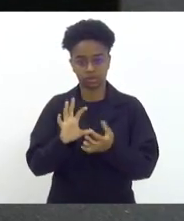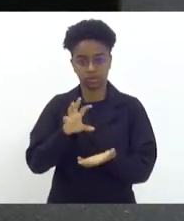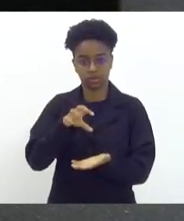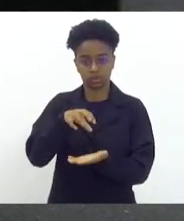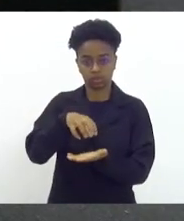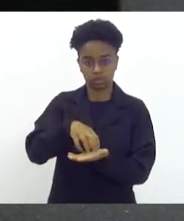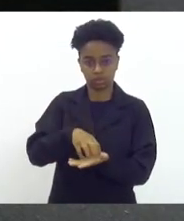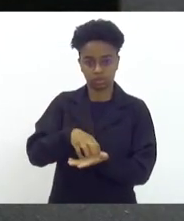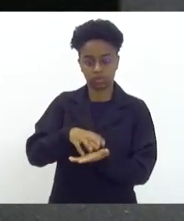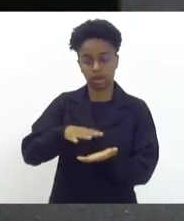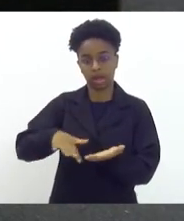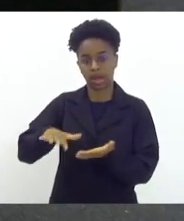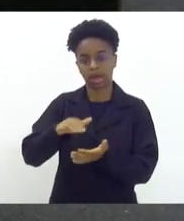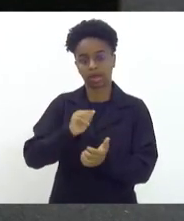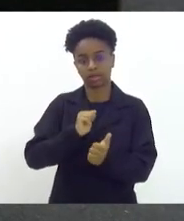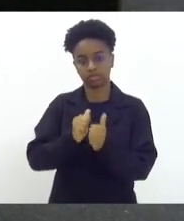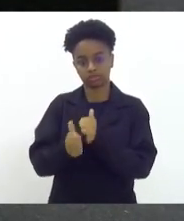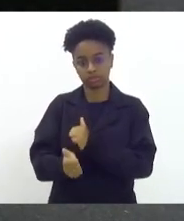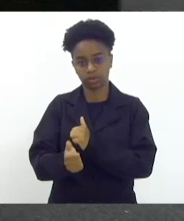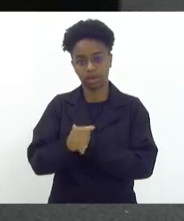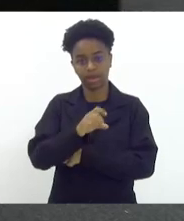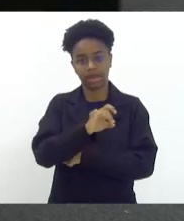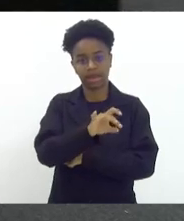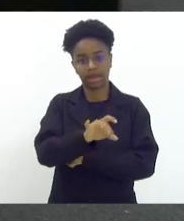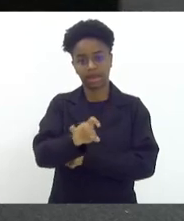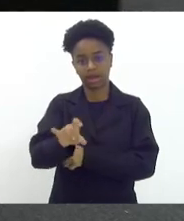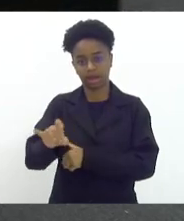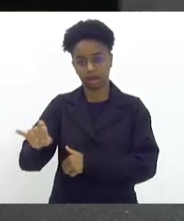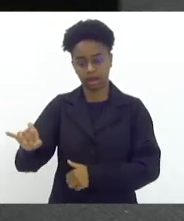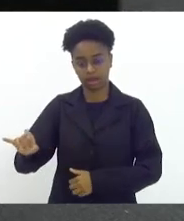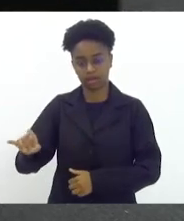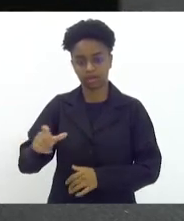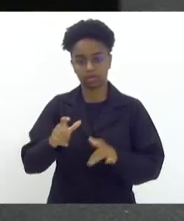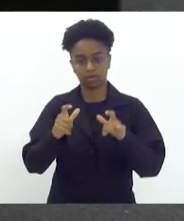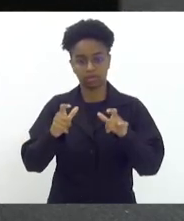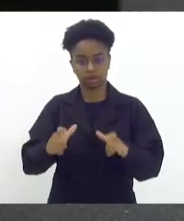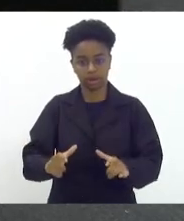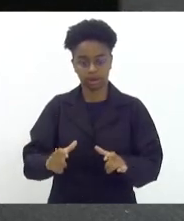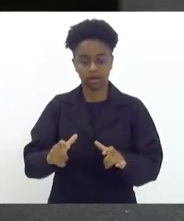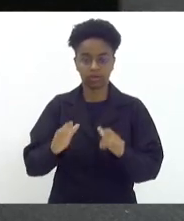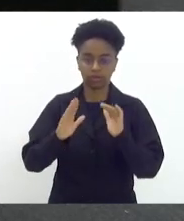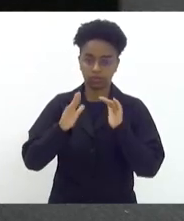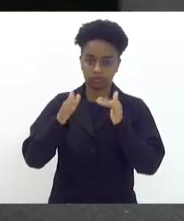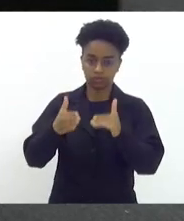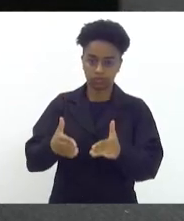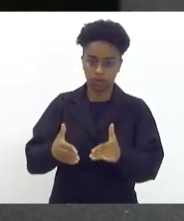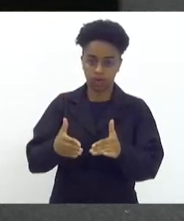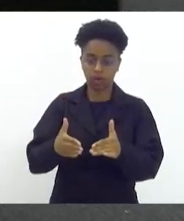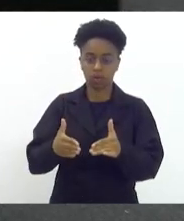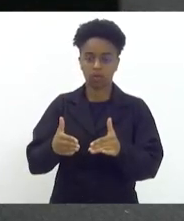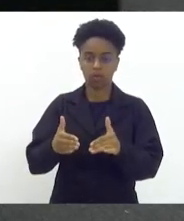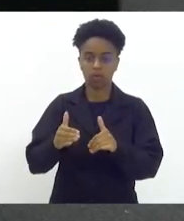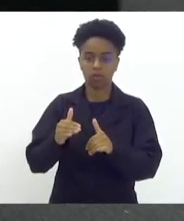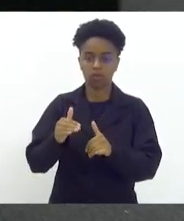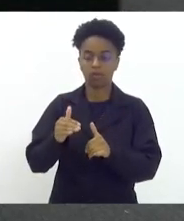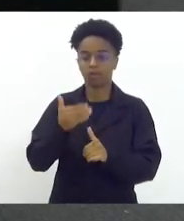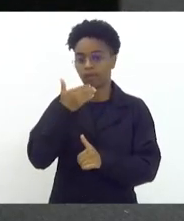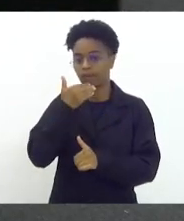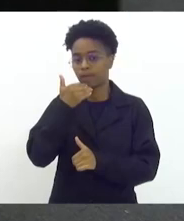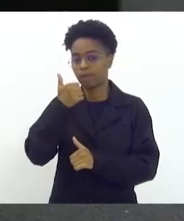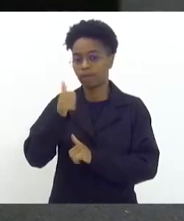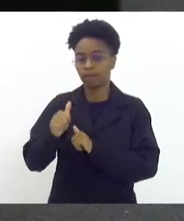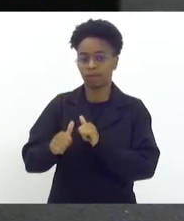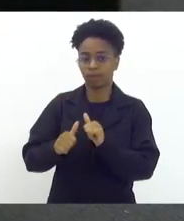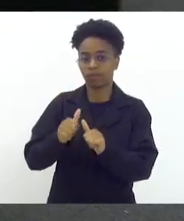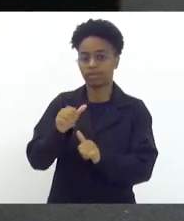núcleo esportivo em cada centro de especializado em reabilitação os